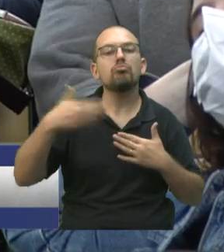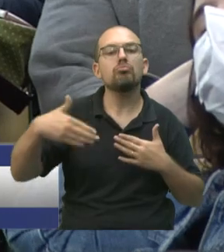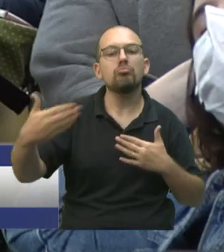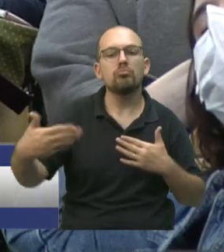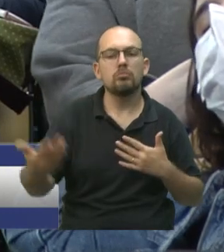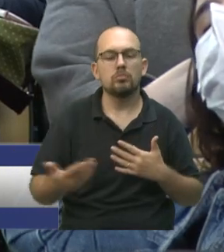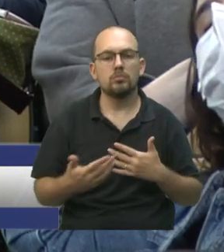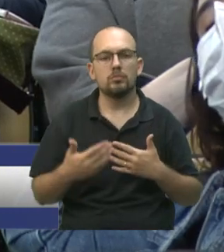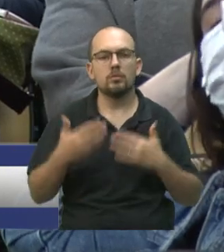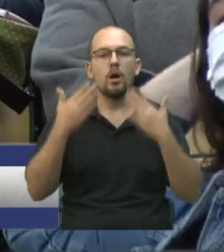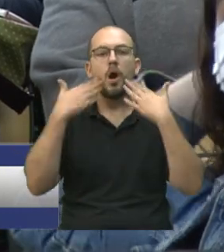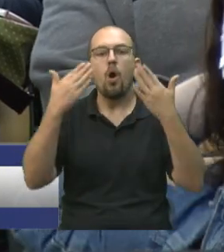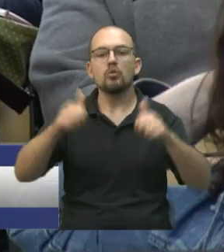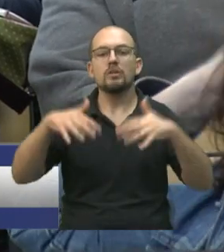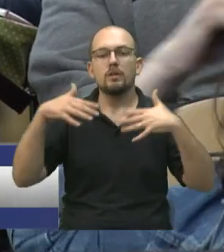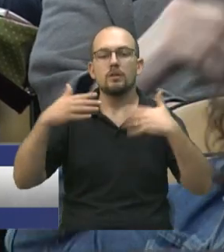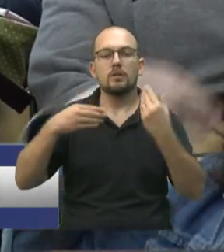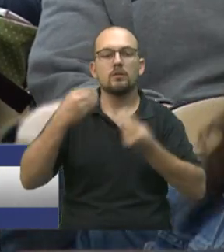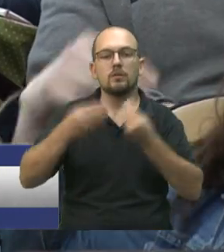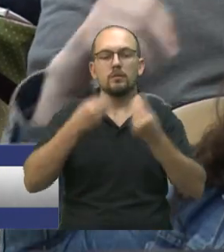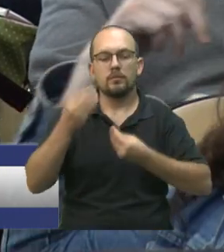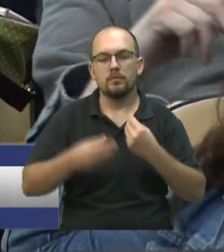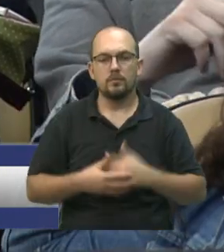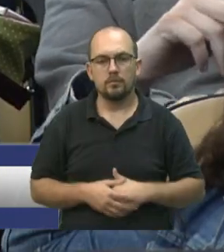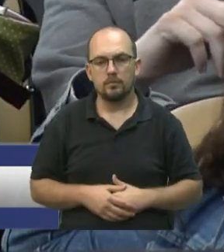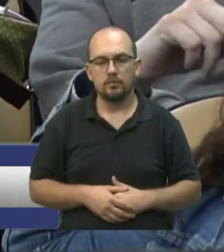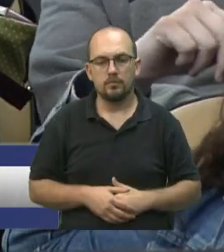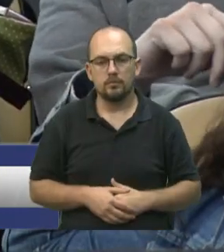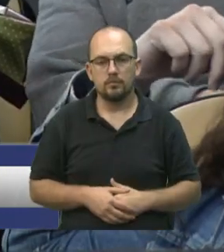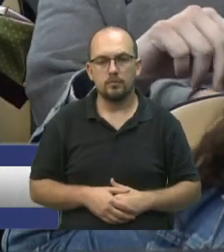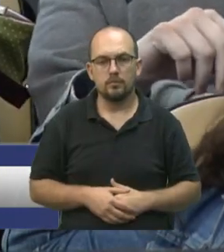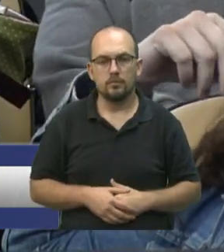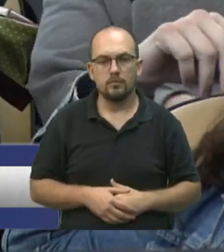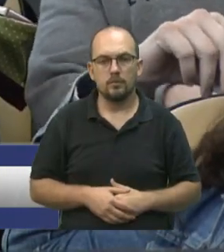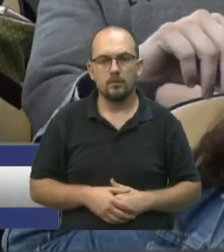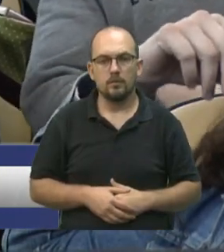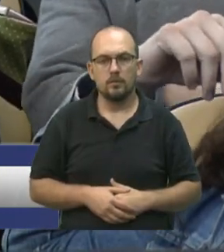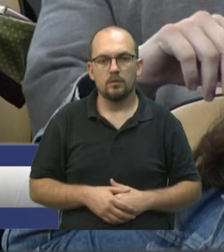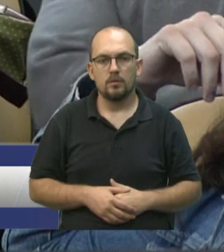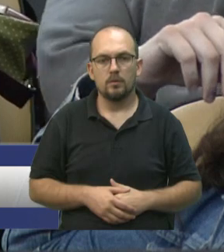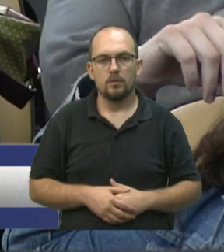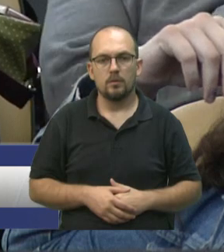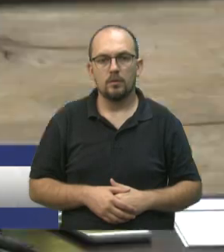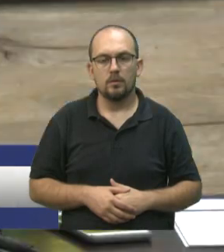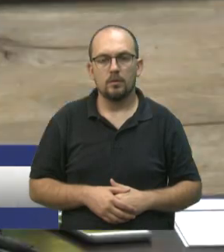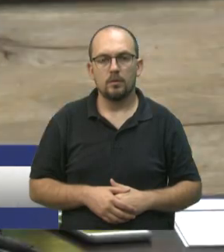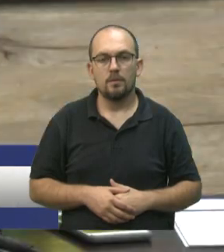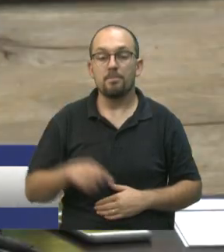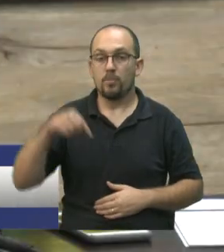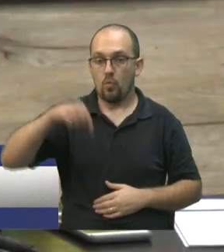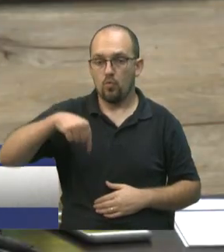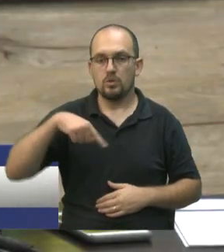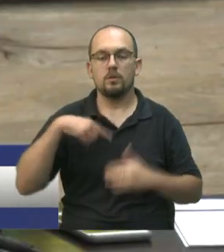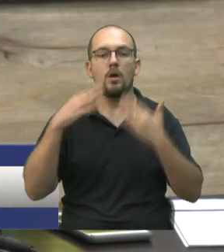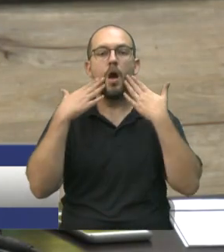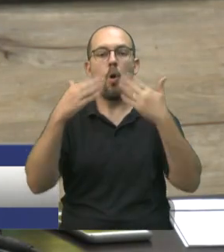previsão para outra audiência. Com a audiência pública, isso. Com a audiência pública de hoje,